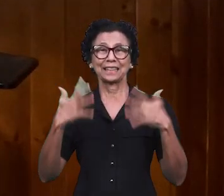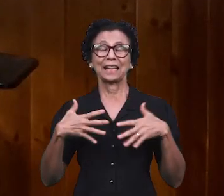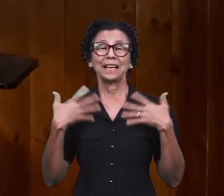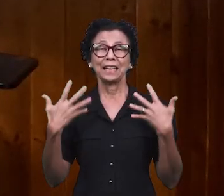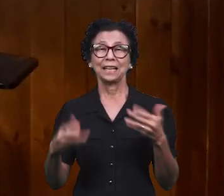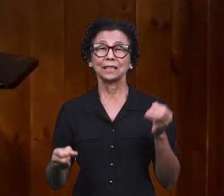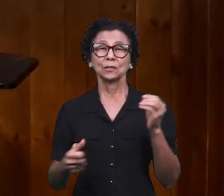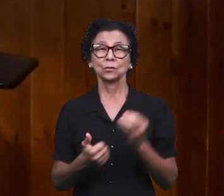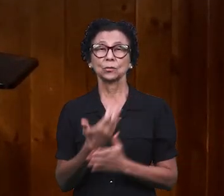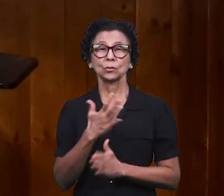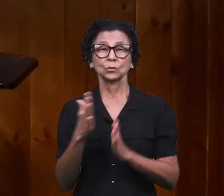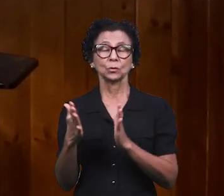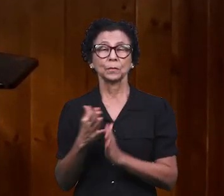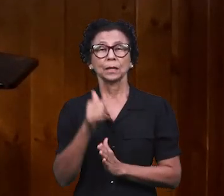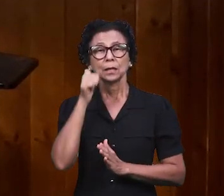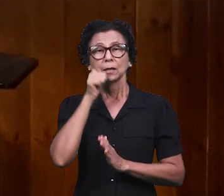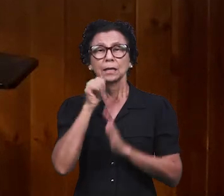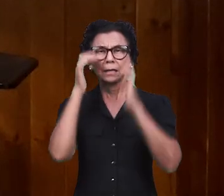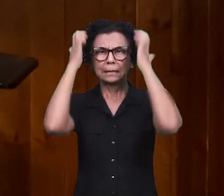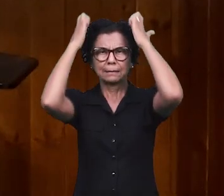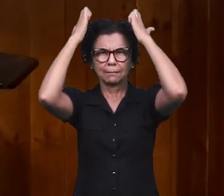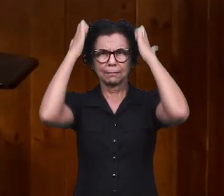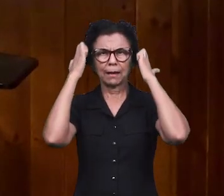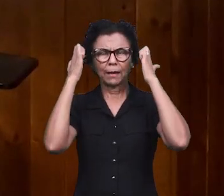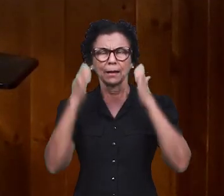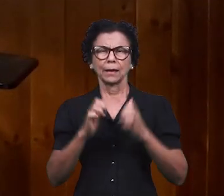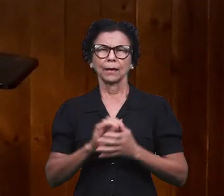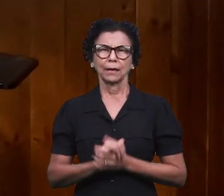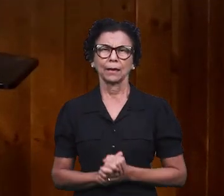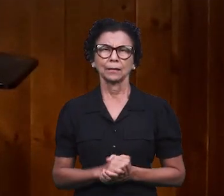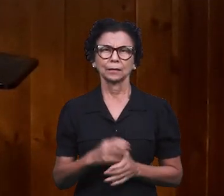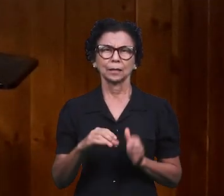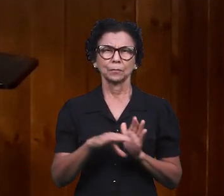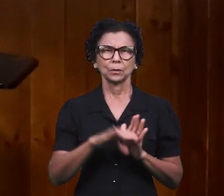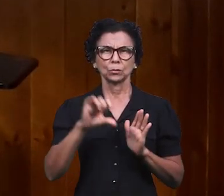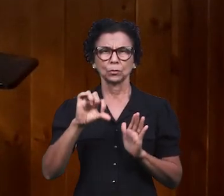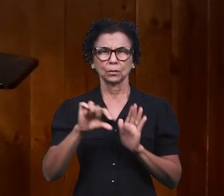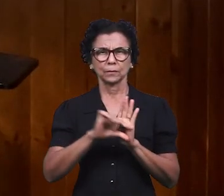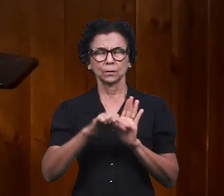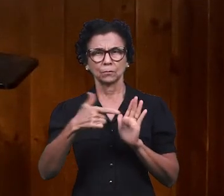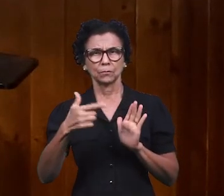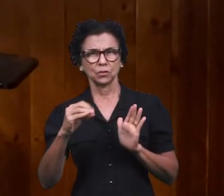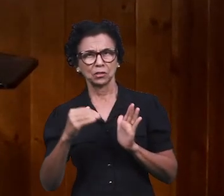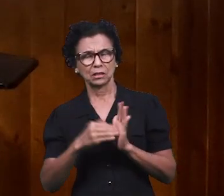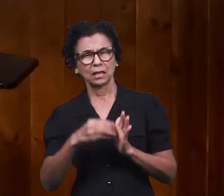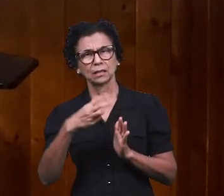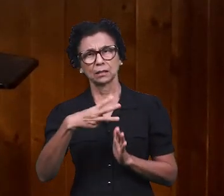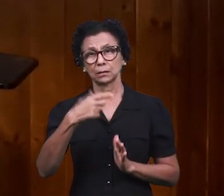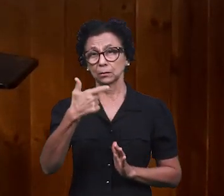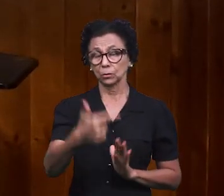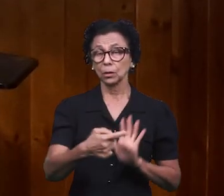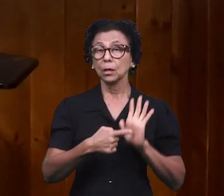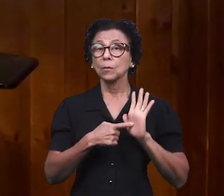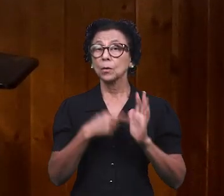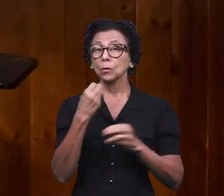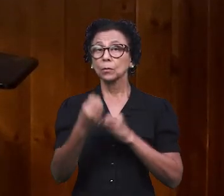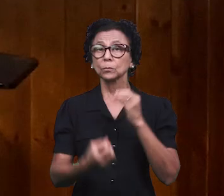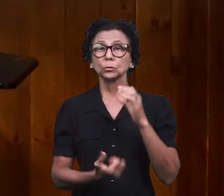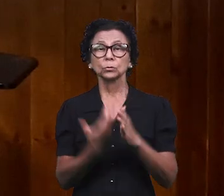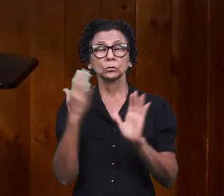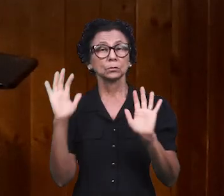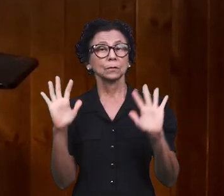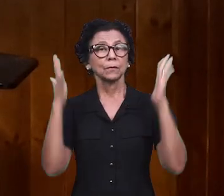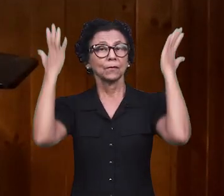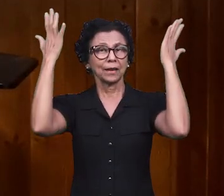Esther, está lá no capítulo 9, do verso 20 até o 32, e mostra como surgiu essa